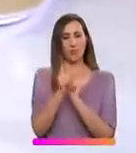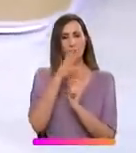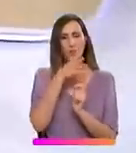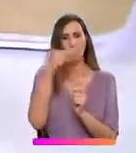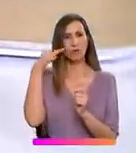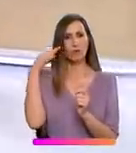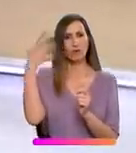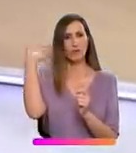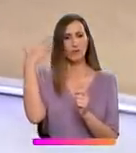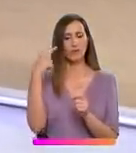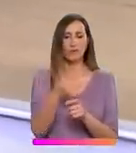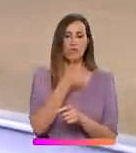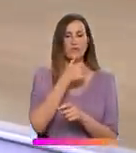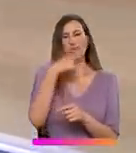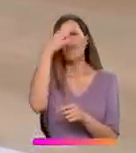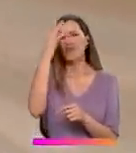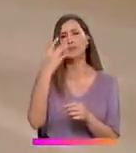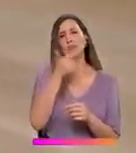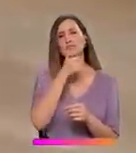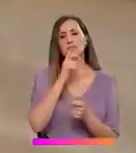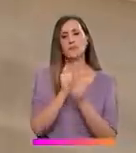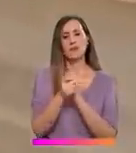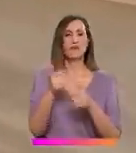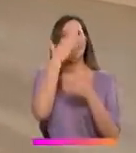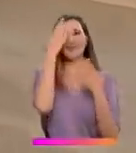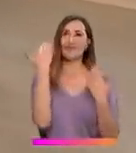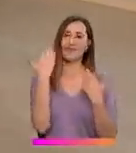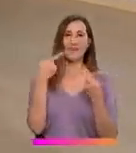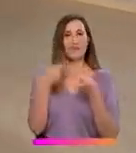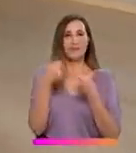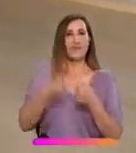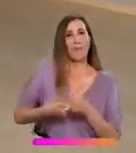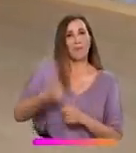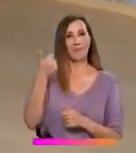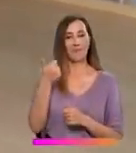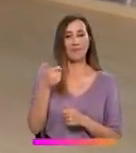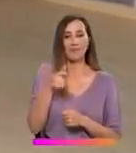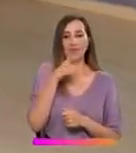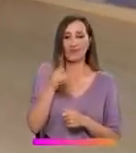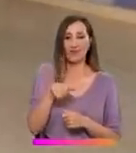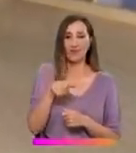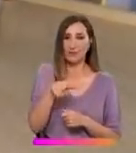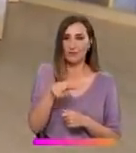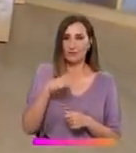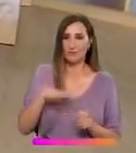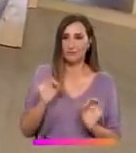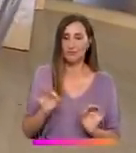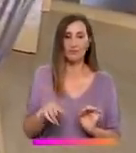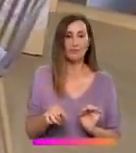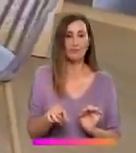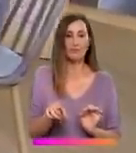farto de moreno e então decidi mudar. Opa, acho que era uma boa altura. É verão também, assim, uma altura mais... Tu bebes café? Bebo. Bebes? Bebo.